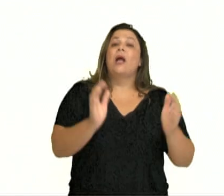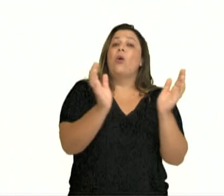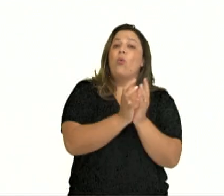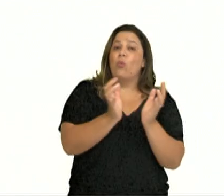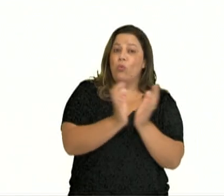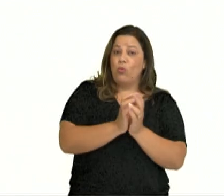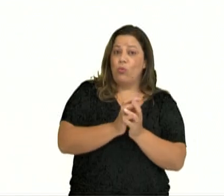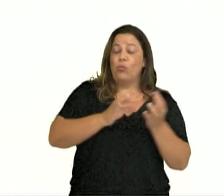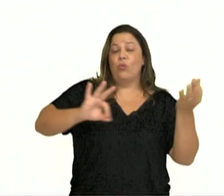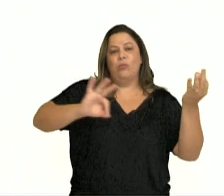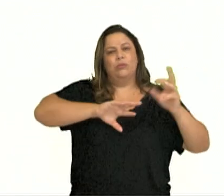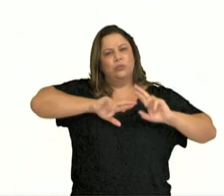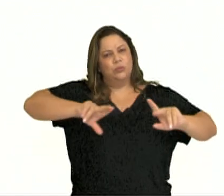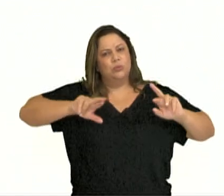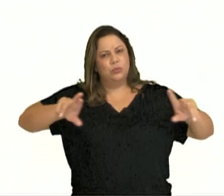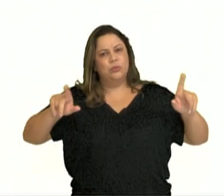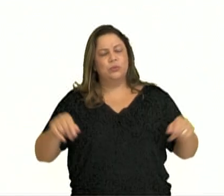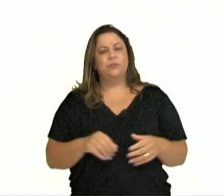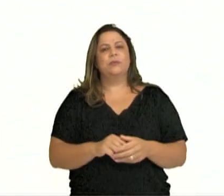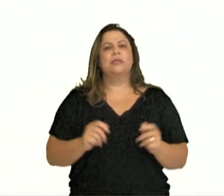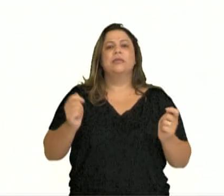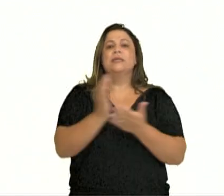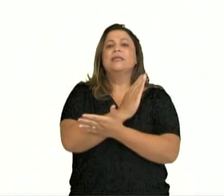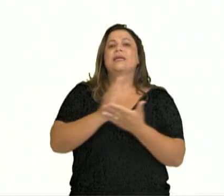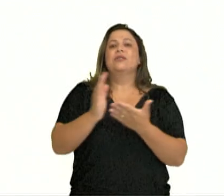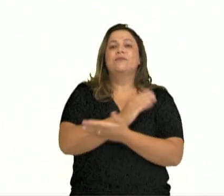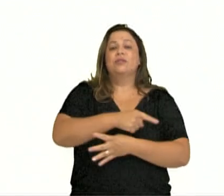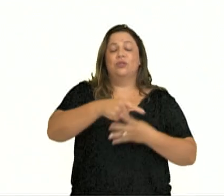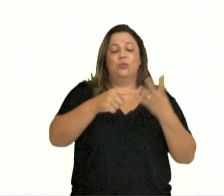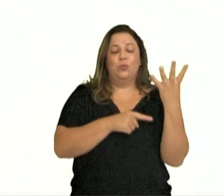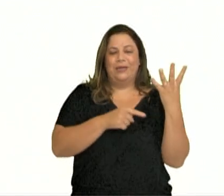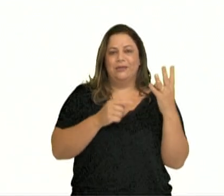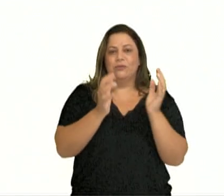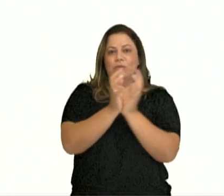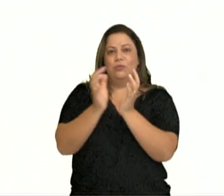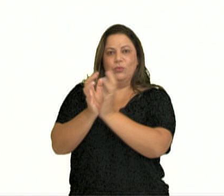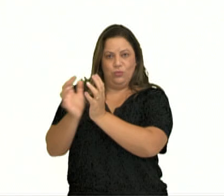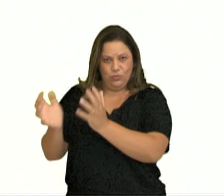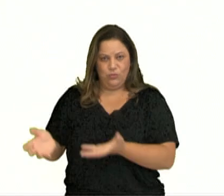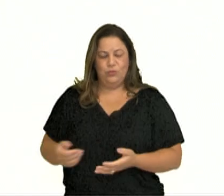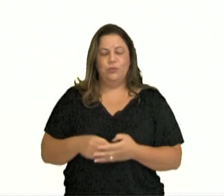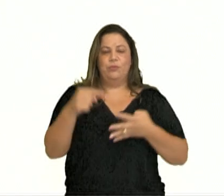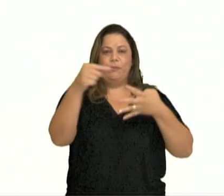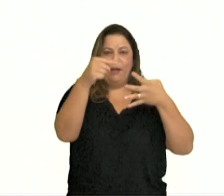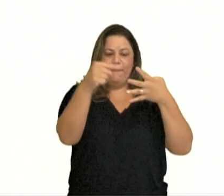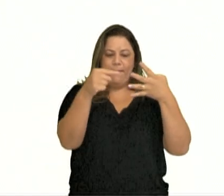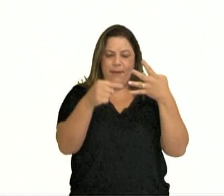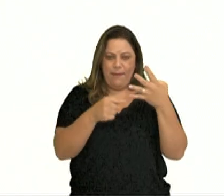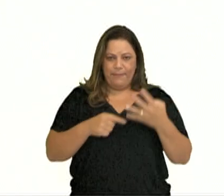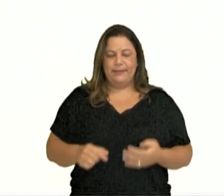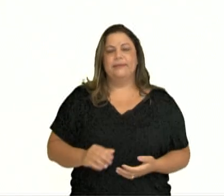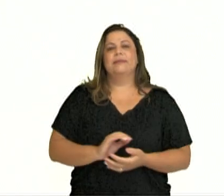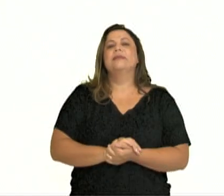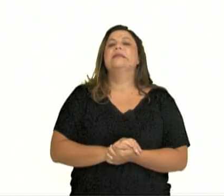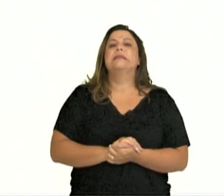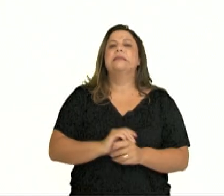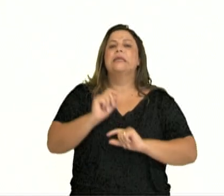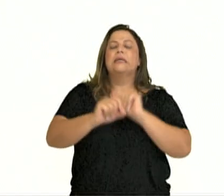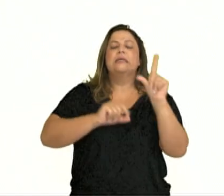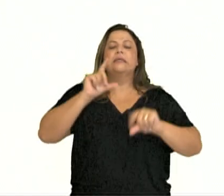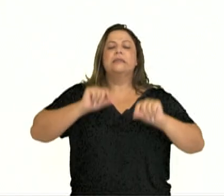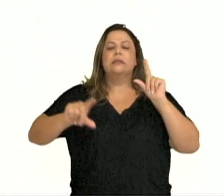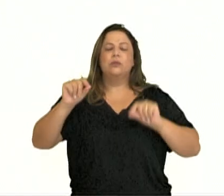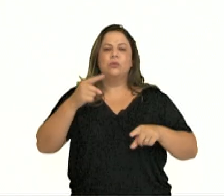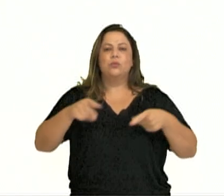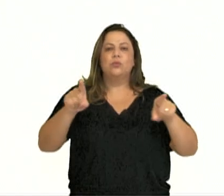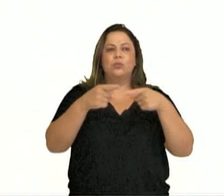instrumentos musicais numa orquestra está dividida em 4 grupos, ou naipes, se você preferir. Cite os instrumentos